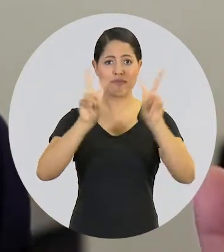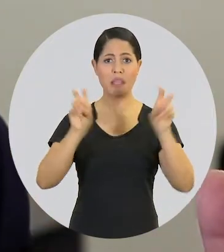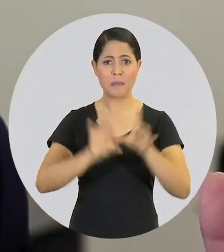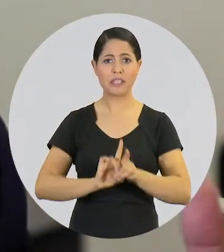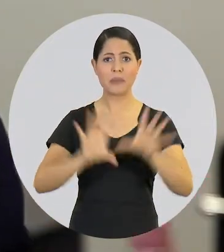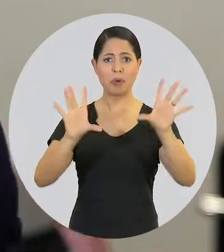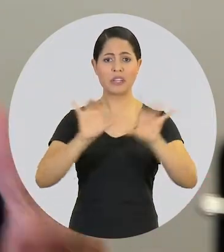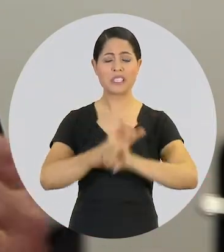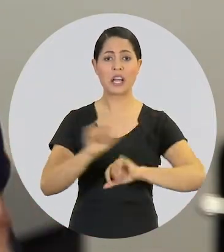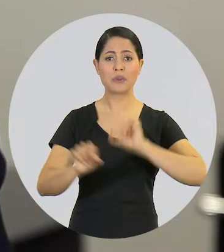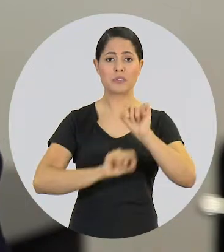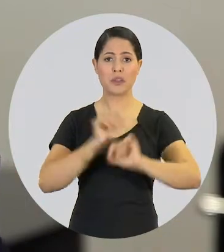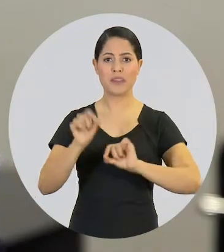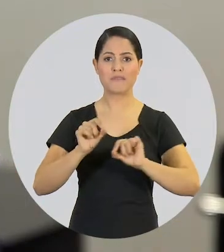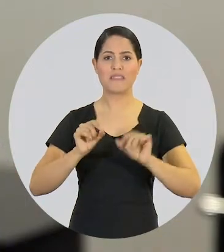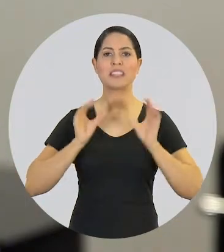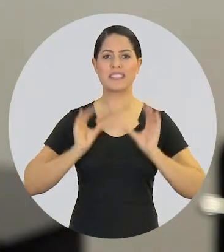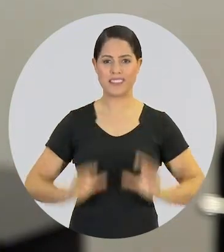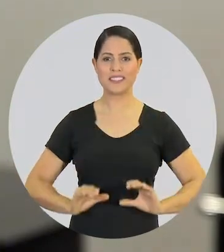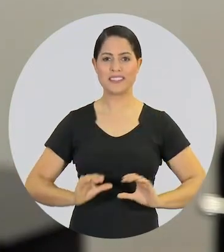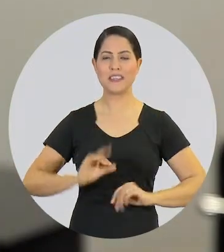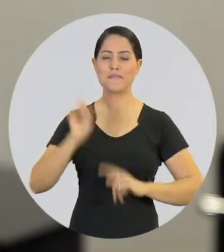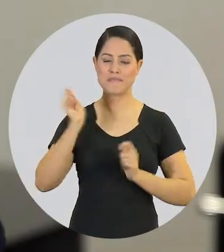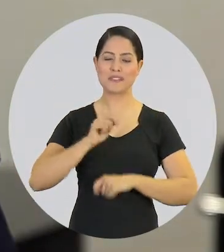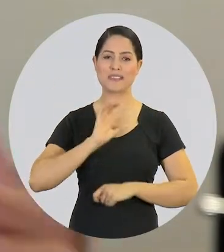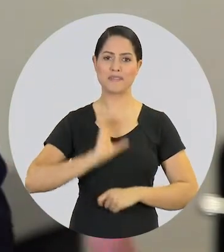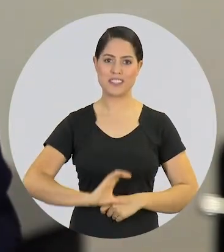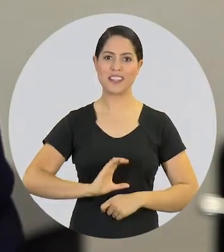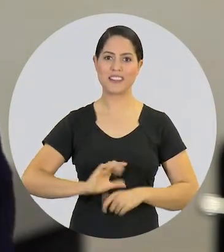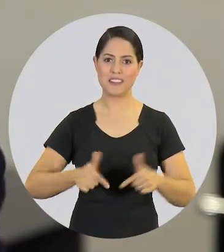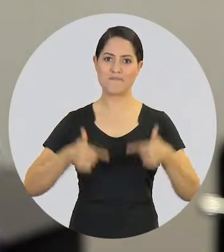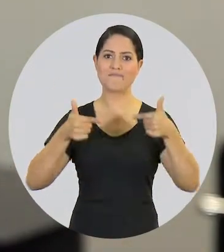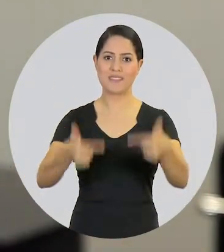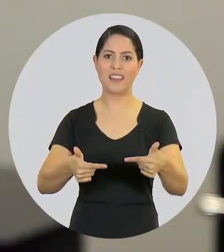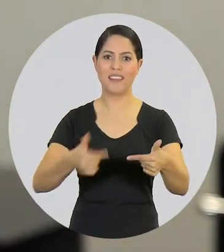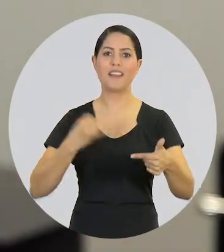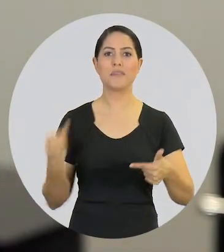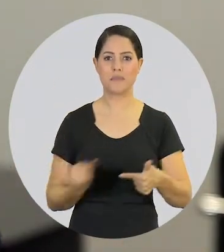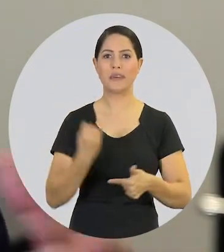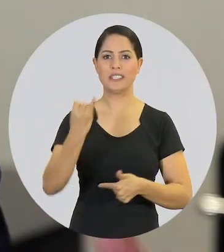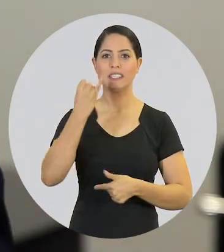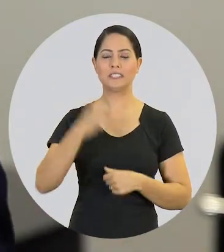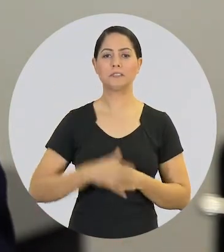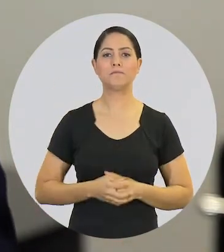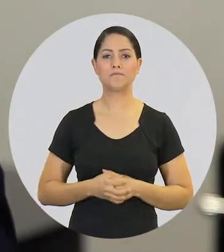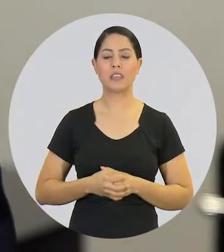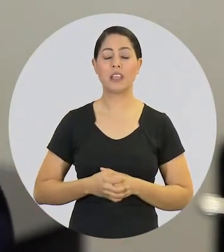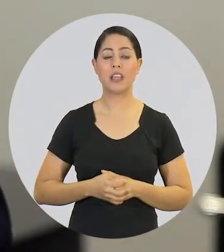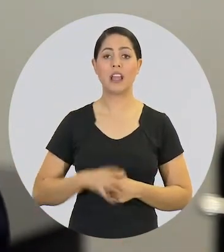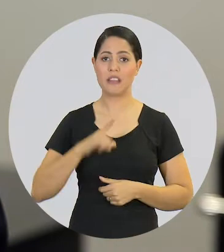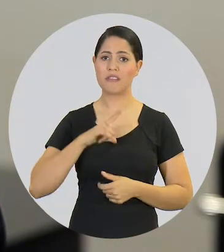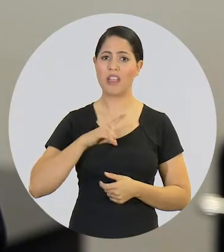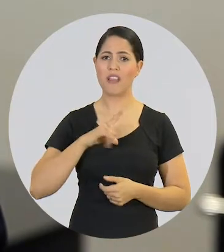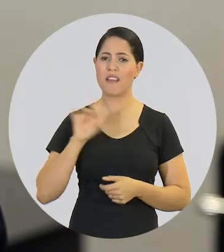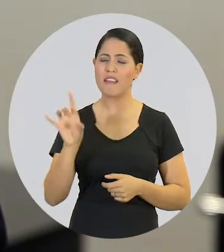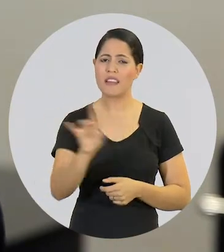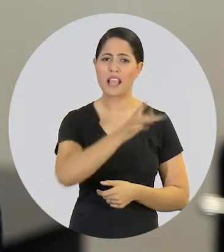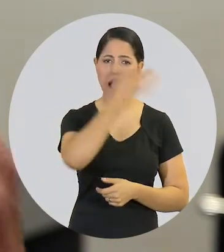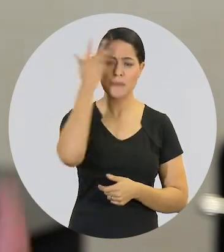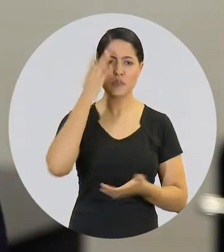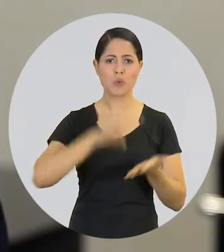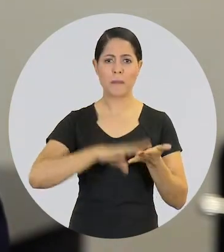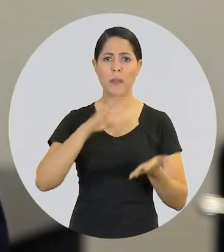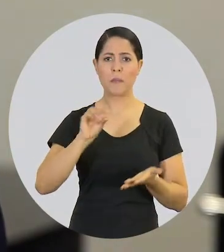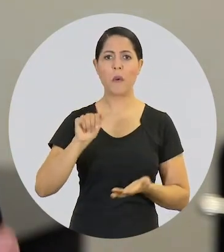falarmos sobre democracia é exatamente falarmos de cidadania ou praticarmos a cidadania na plenitude. Esta é a obrigação